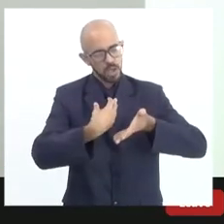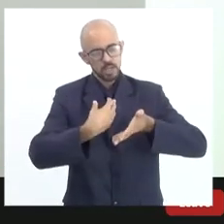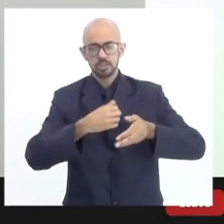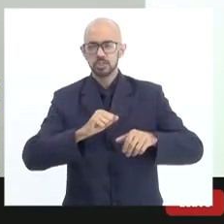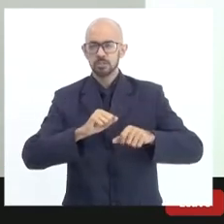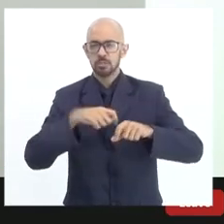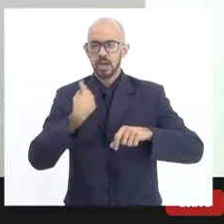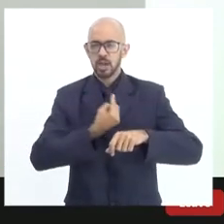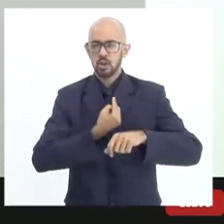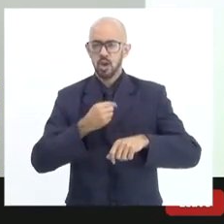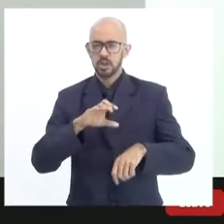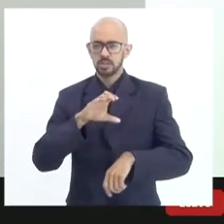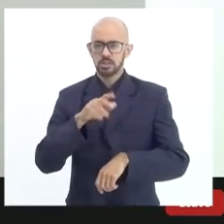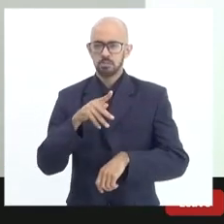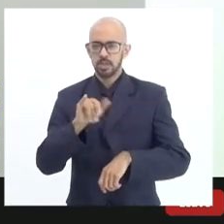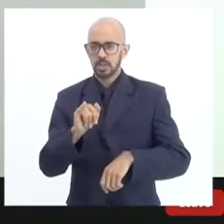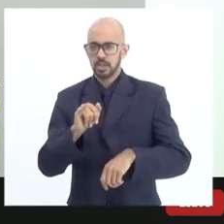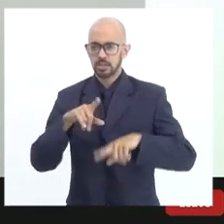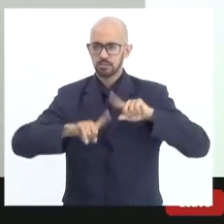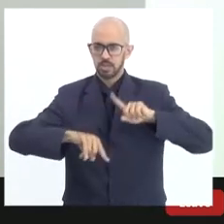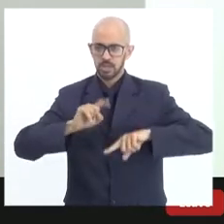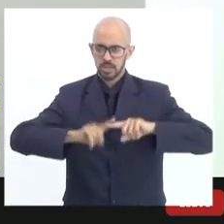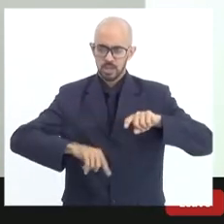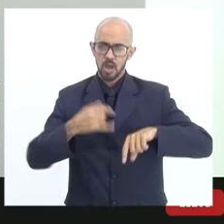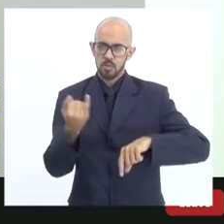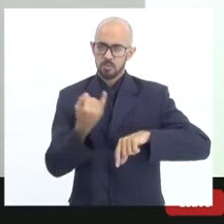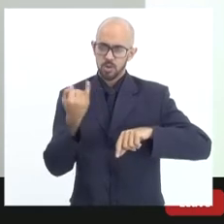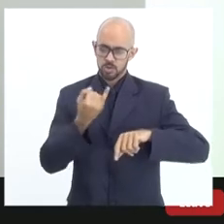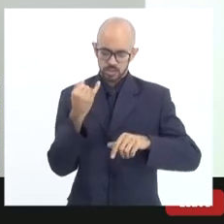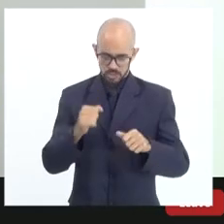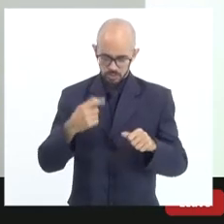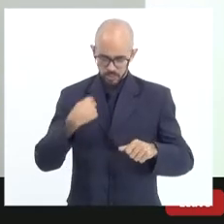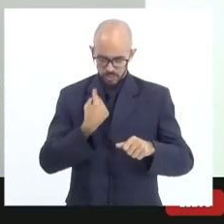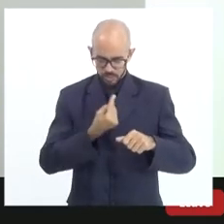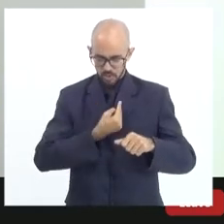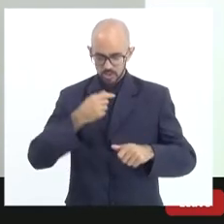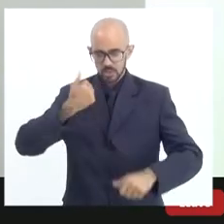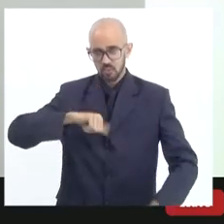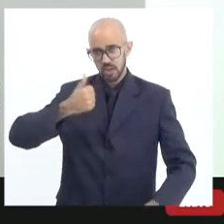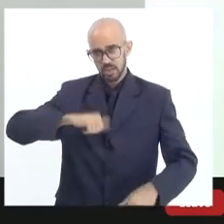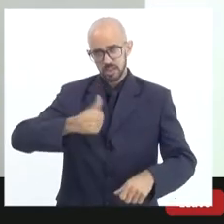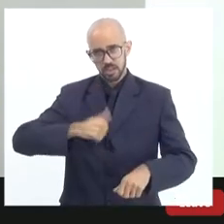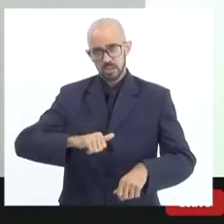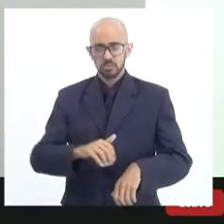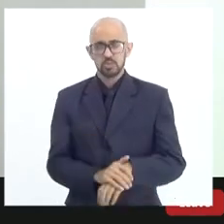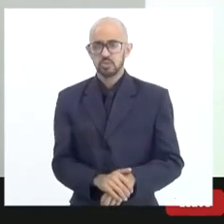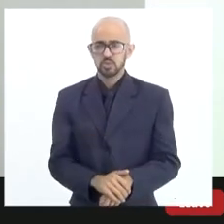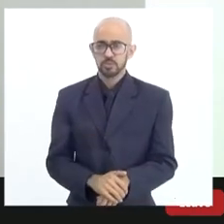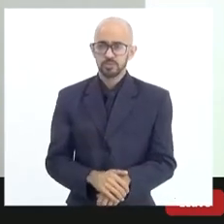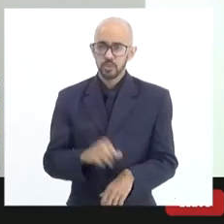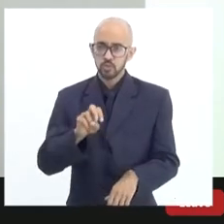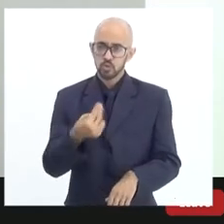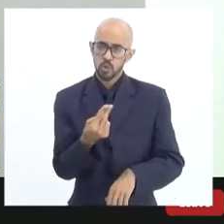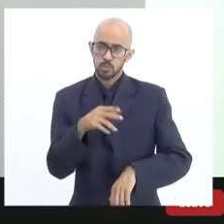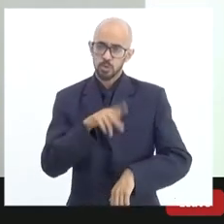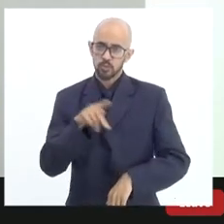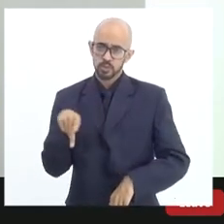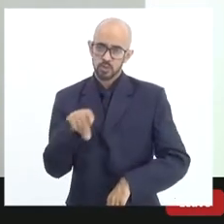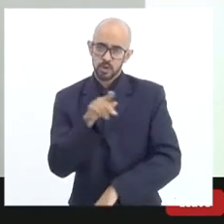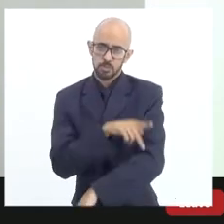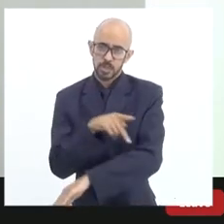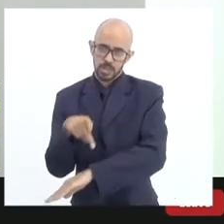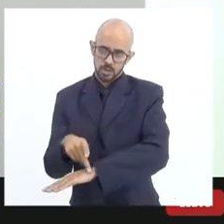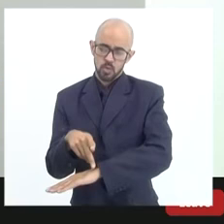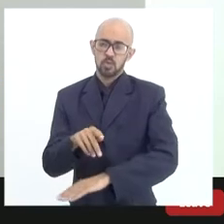essa CPI esse material, é de suma importância, né, para que a gente avalie. Sou professora, sou pedagoga. Uma das questões que eu tenho colocado